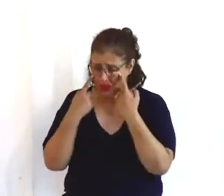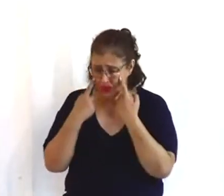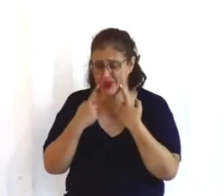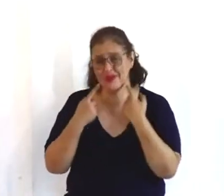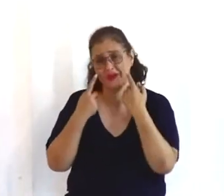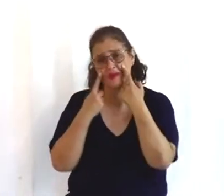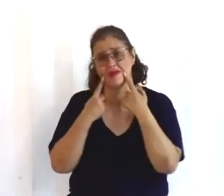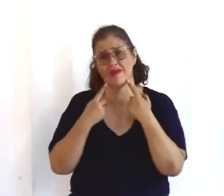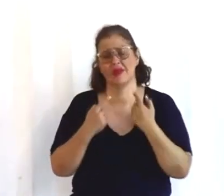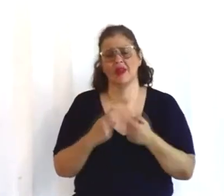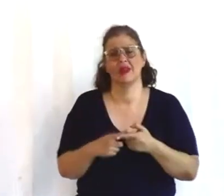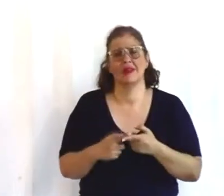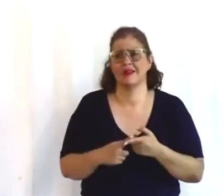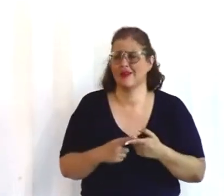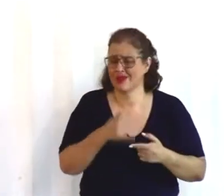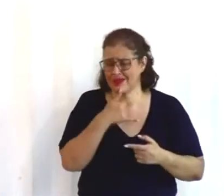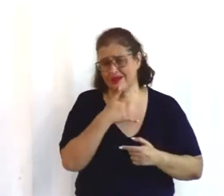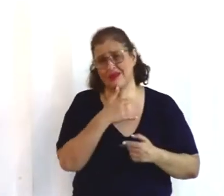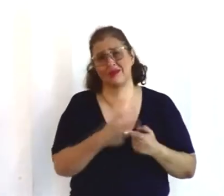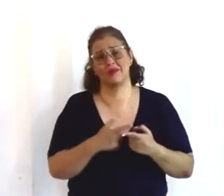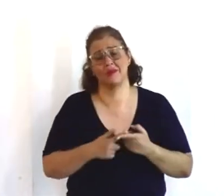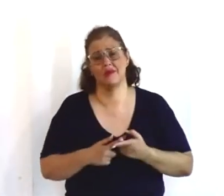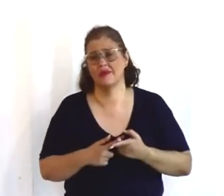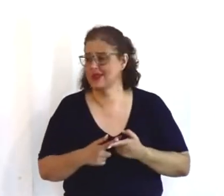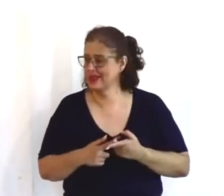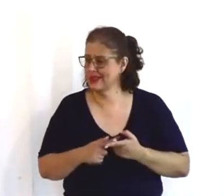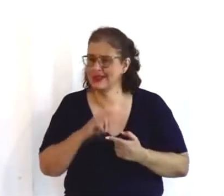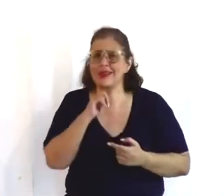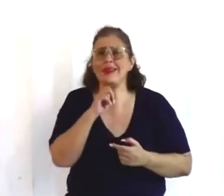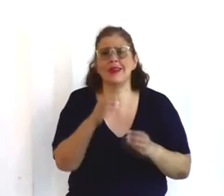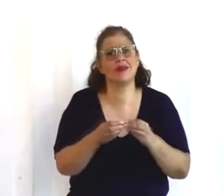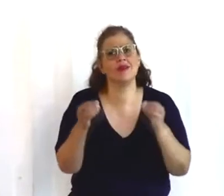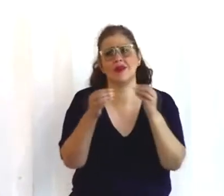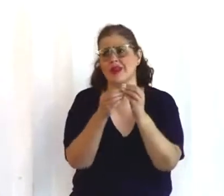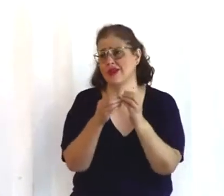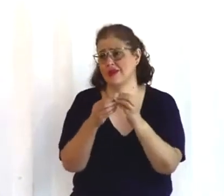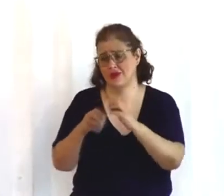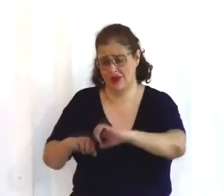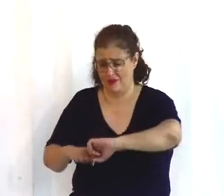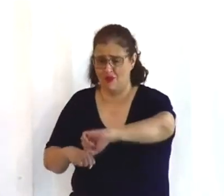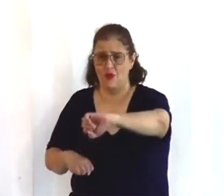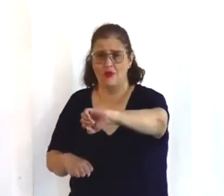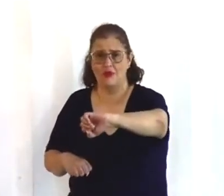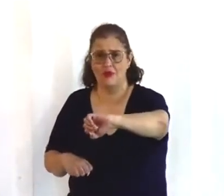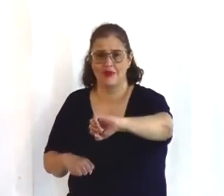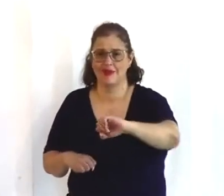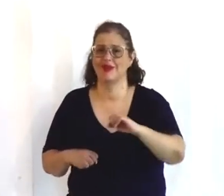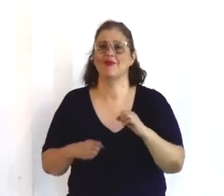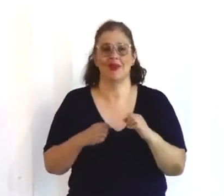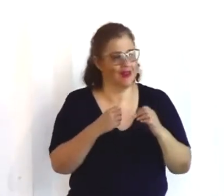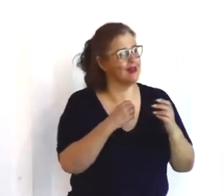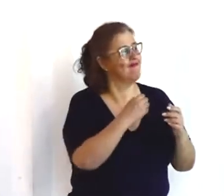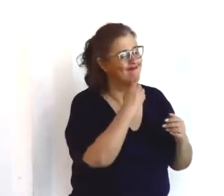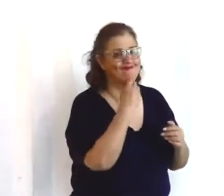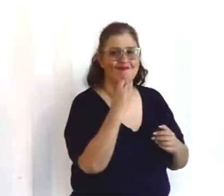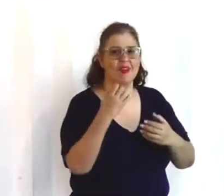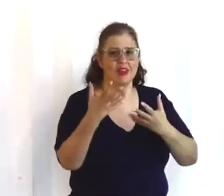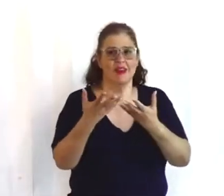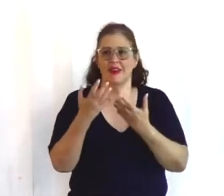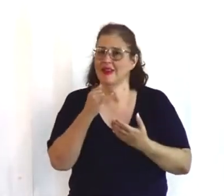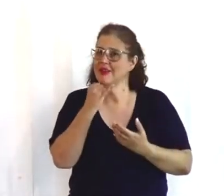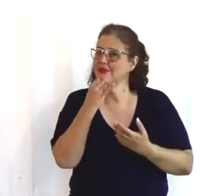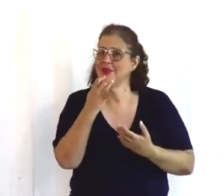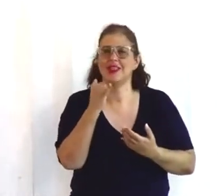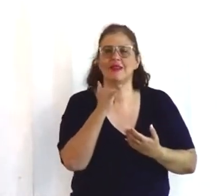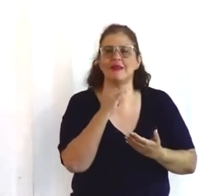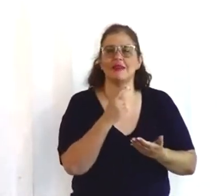que foi colocada, que ninguém era digno de desatar os selos. Mas agora ele recebe essa bendita palavra: o leão da